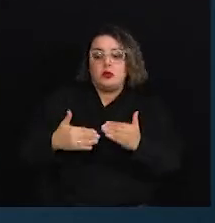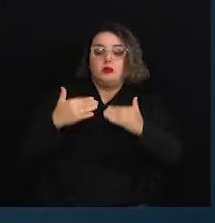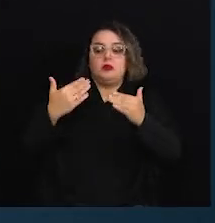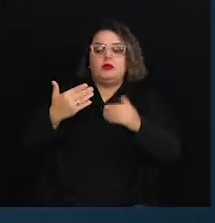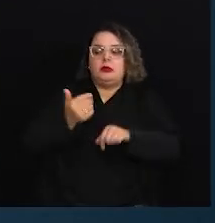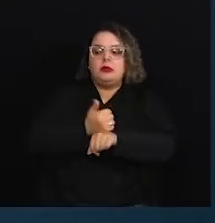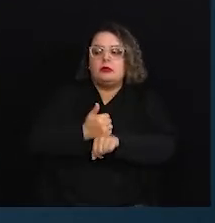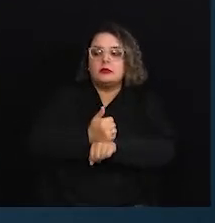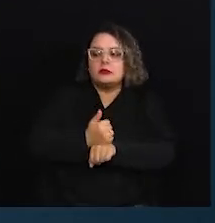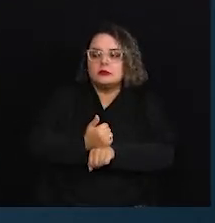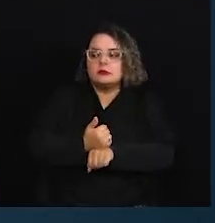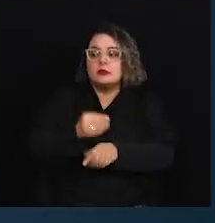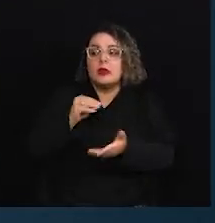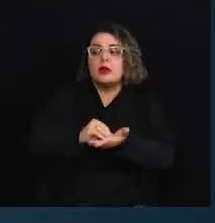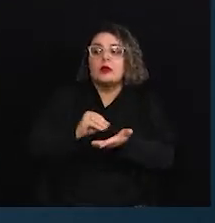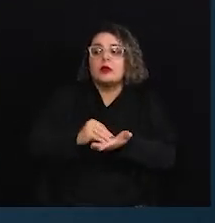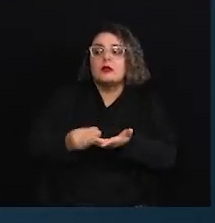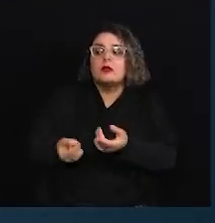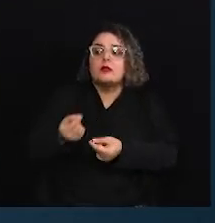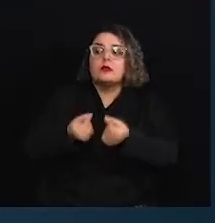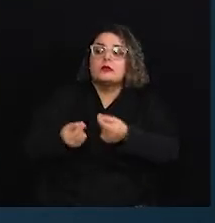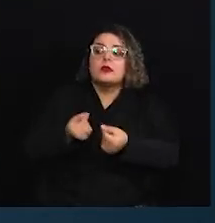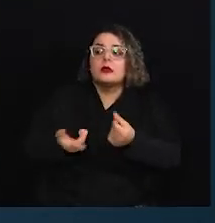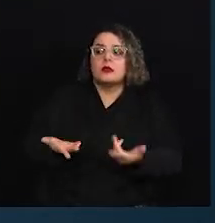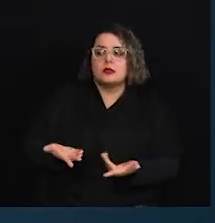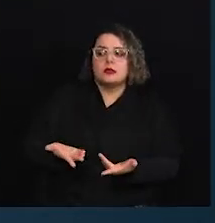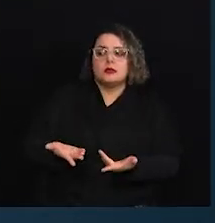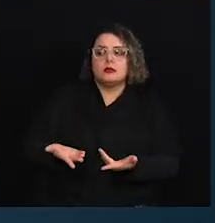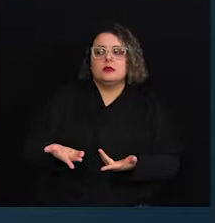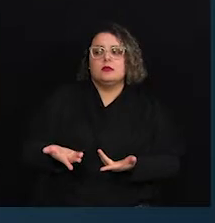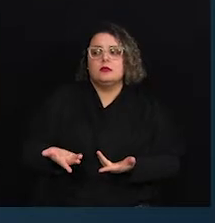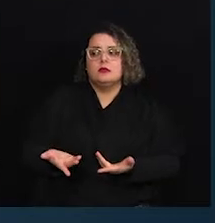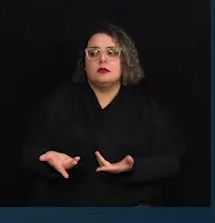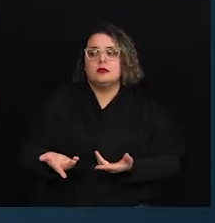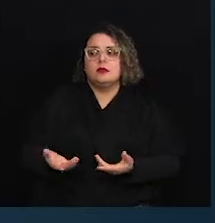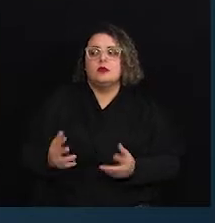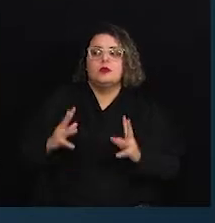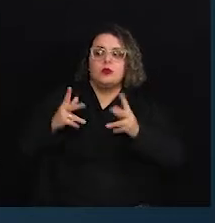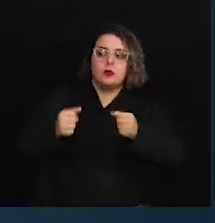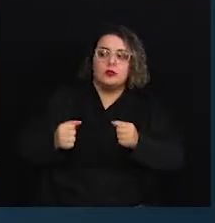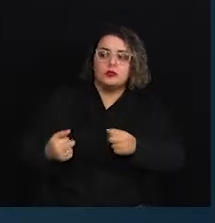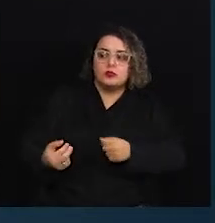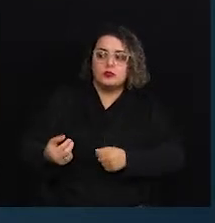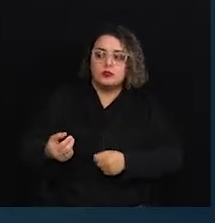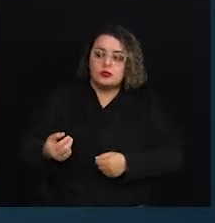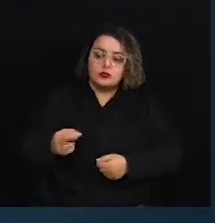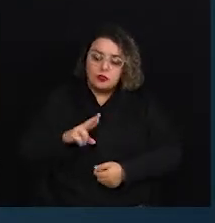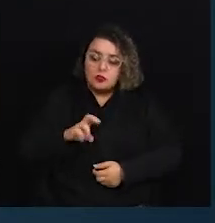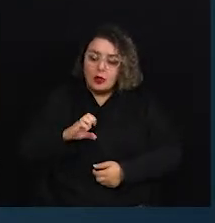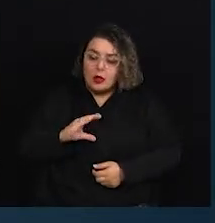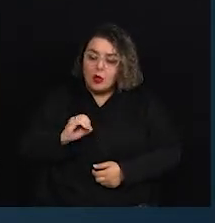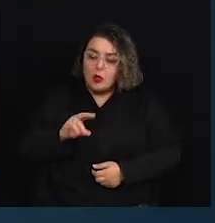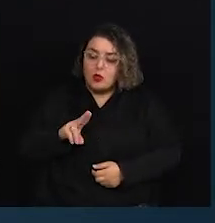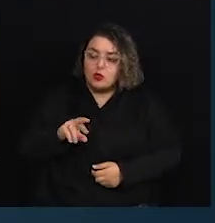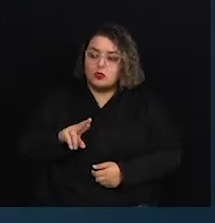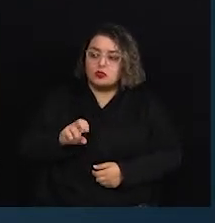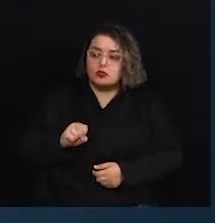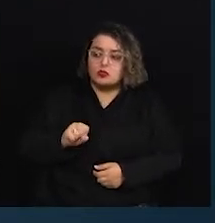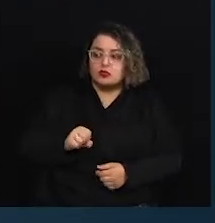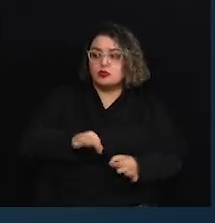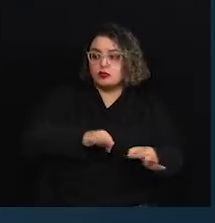mais na minha carreira. E o que me faltava ali era finanças, né? Então, avaliar retorno sobre projetos. E aí eu tinha essa